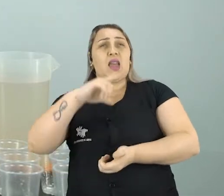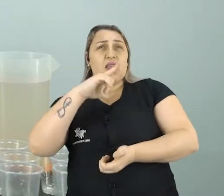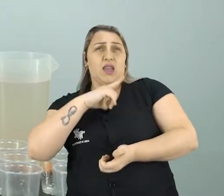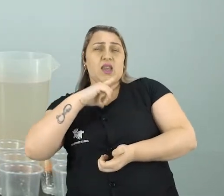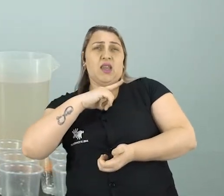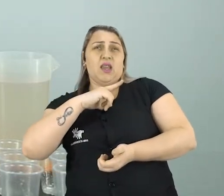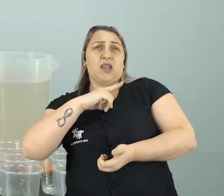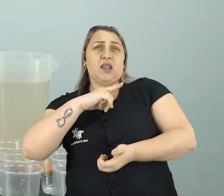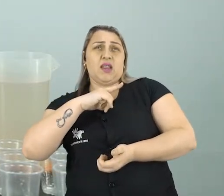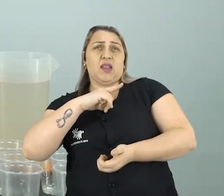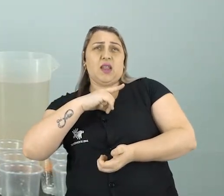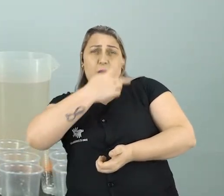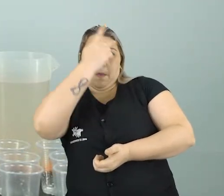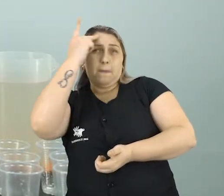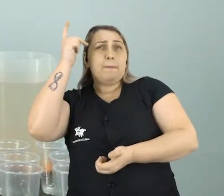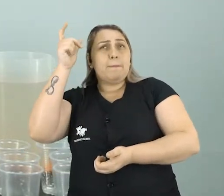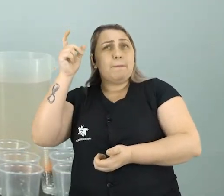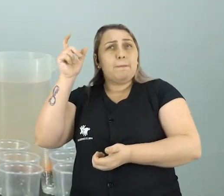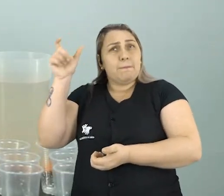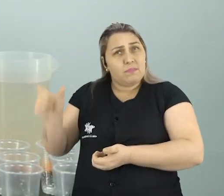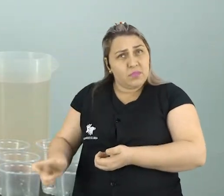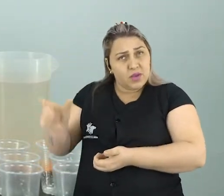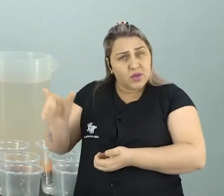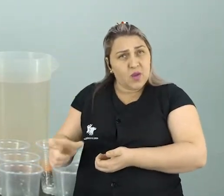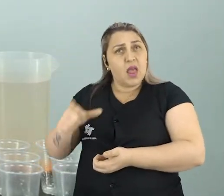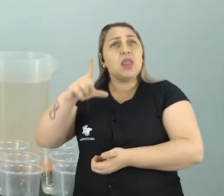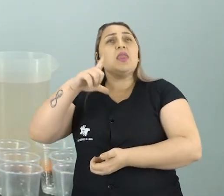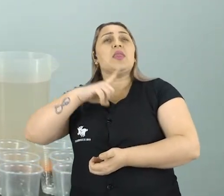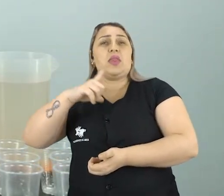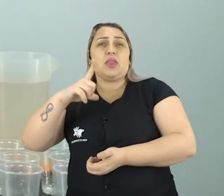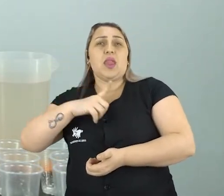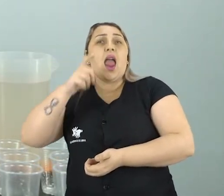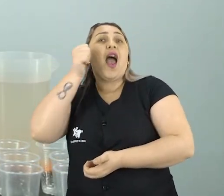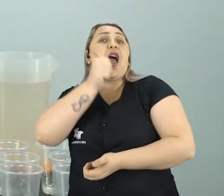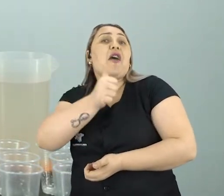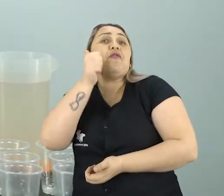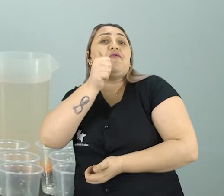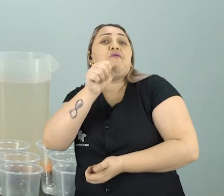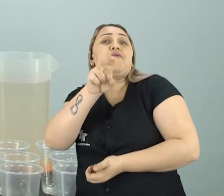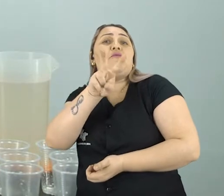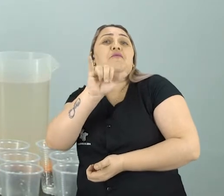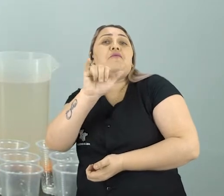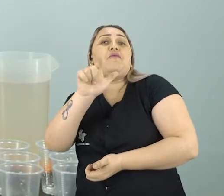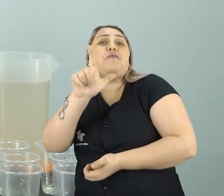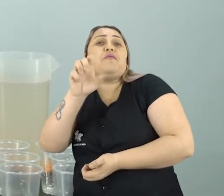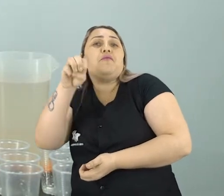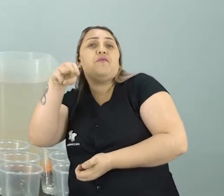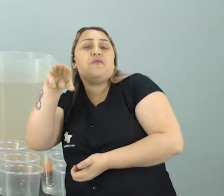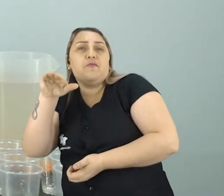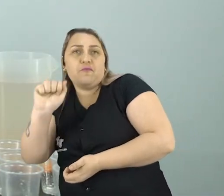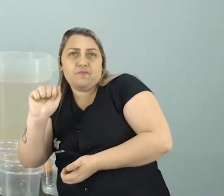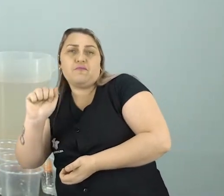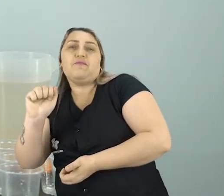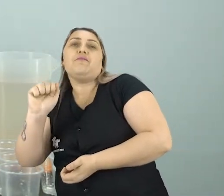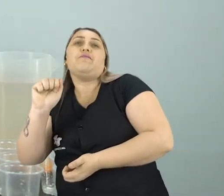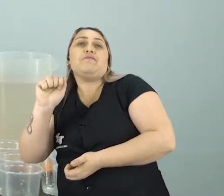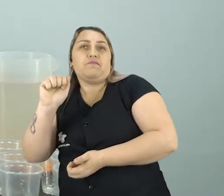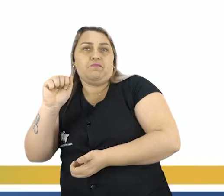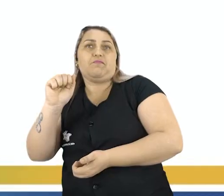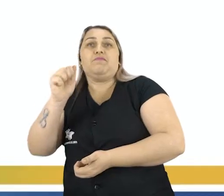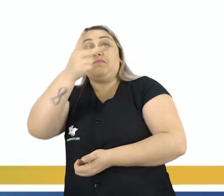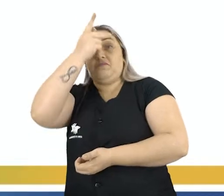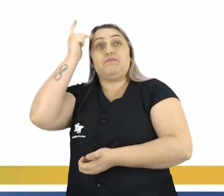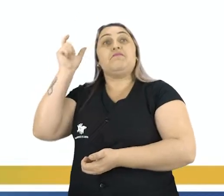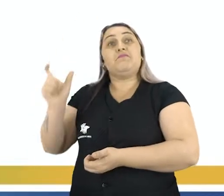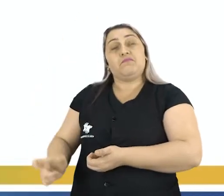algum personagem aí? Temos. Quem? A Vilma. A Vilma é o nosso personagem desse